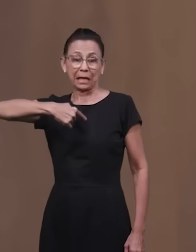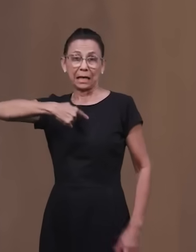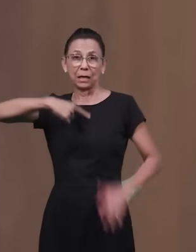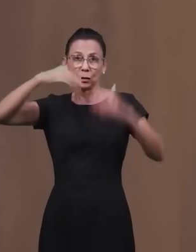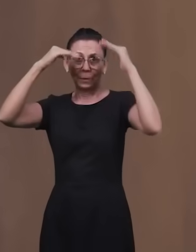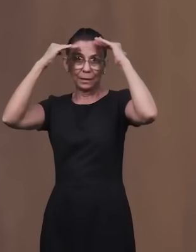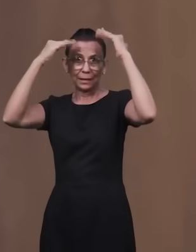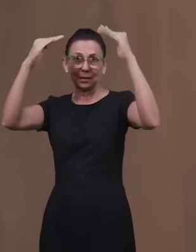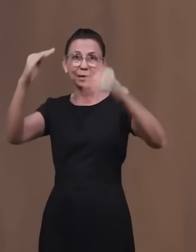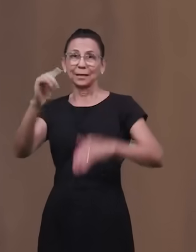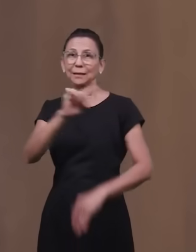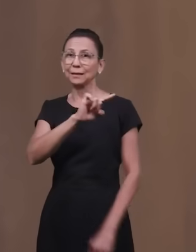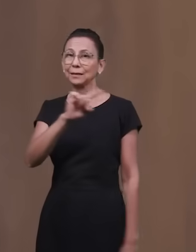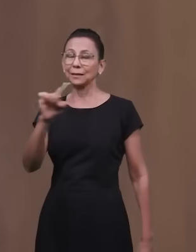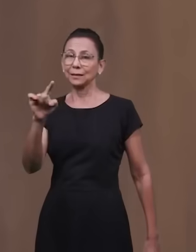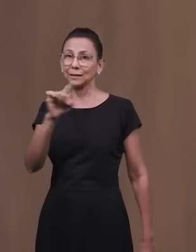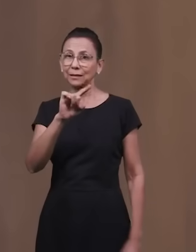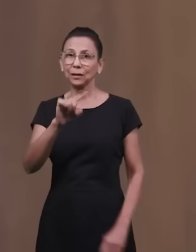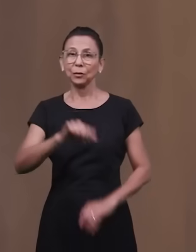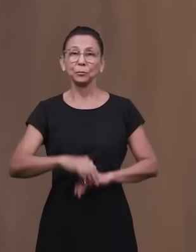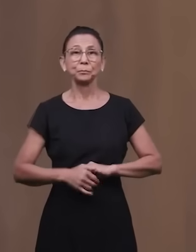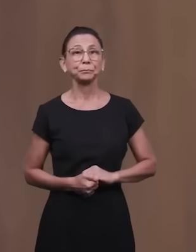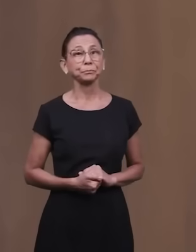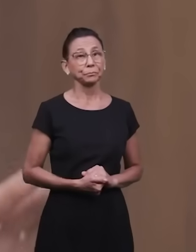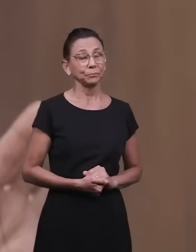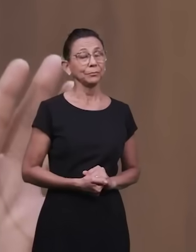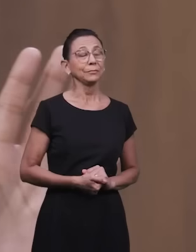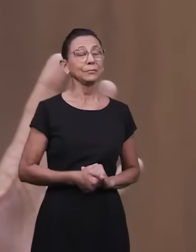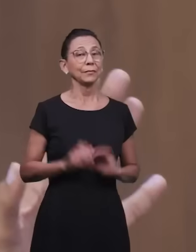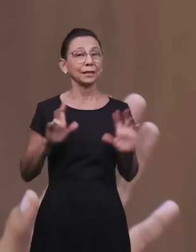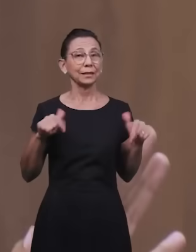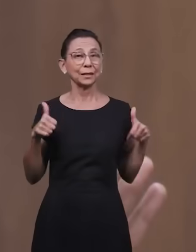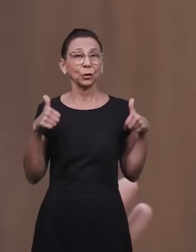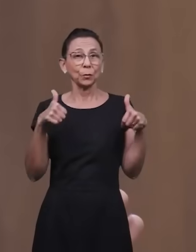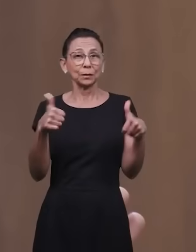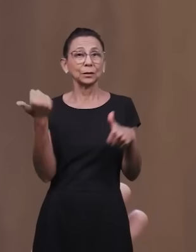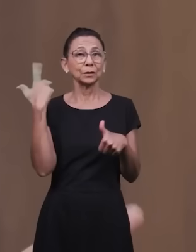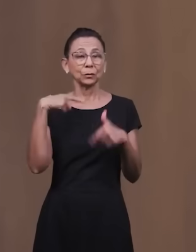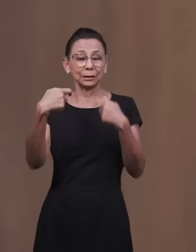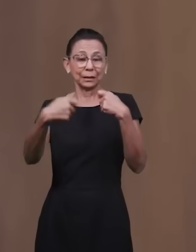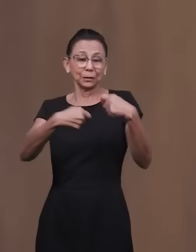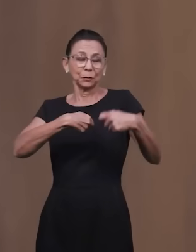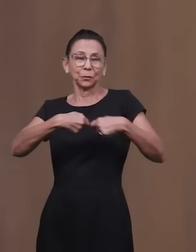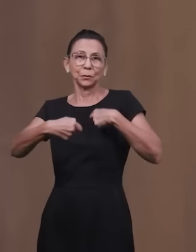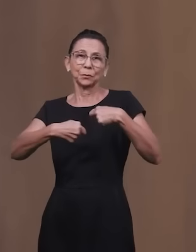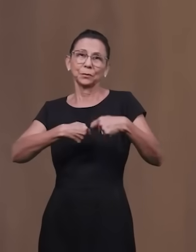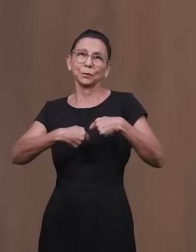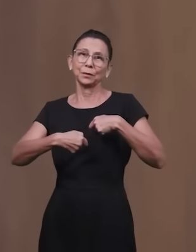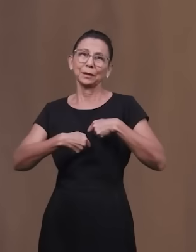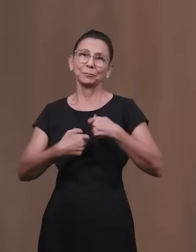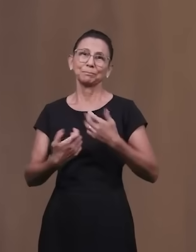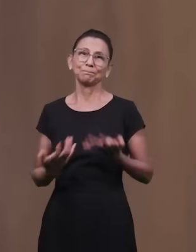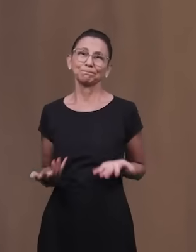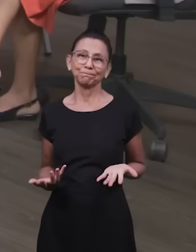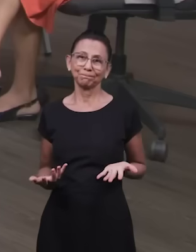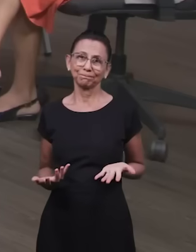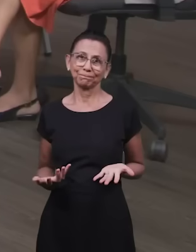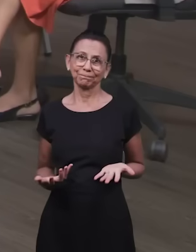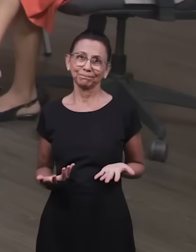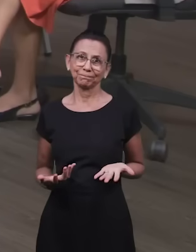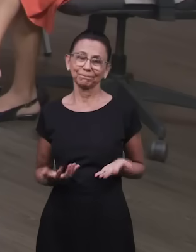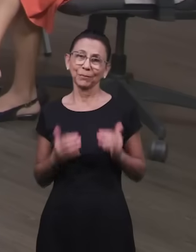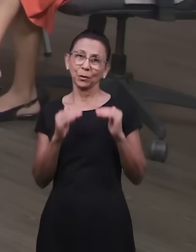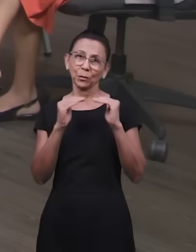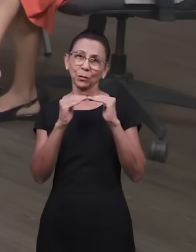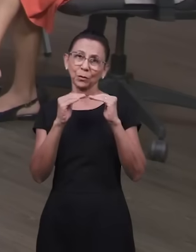está sofrendo essas ações, apesar de ser para protegê-lo, ele não tem controle disso. Logo, ele não tem culpa,